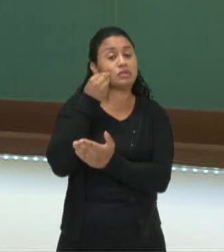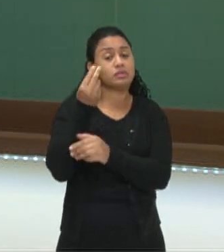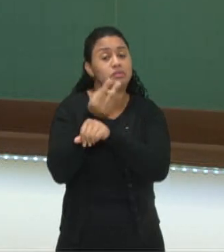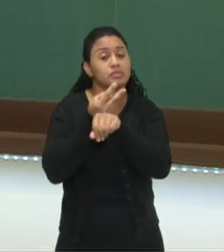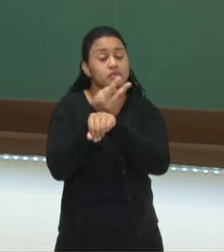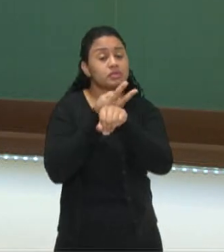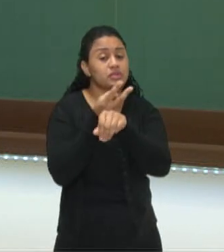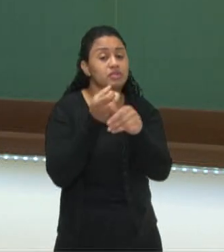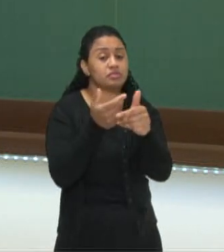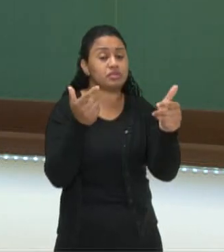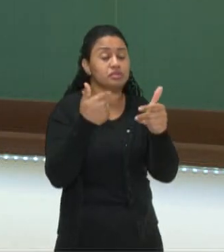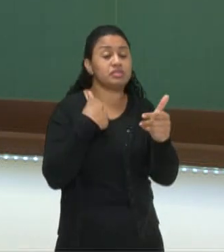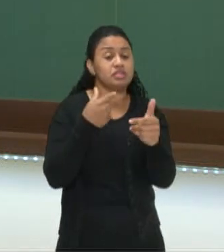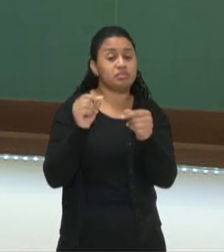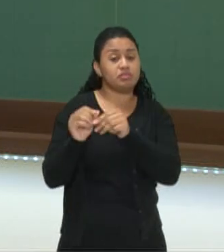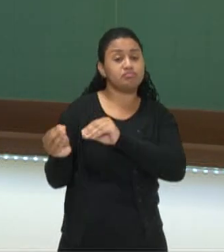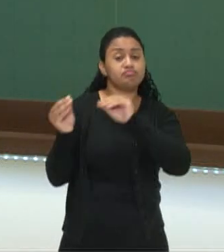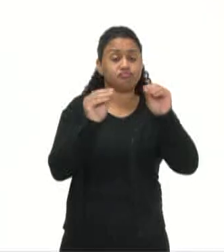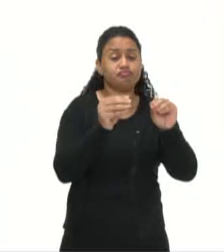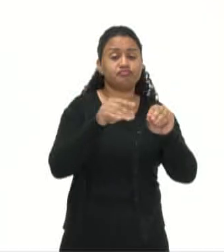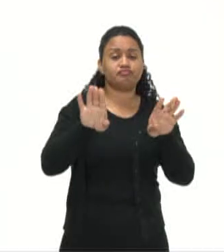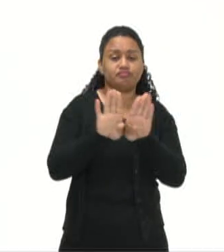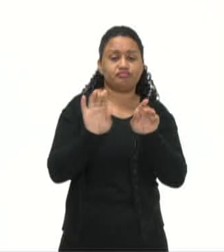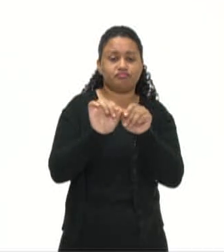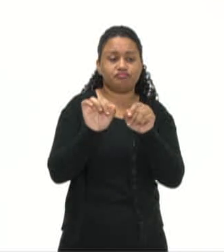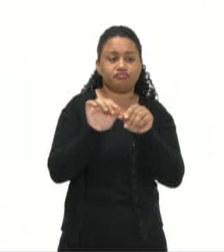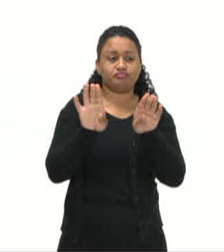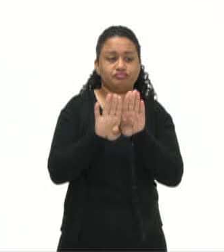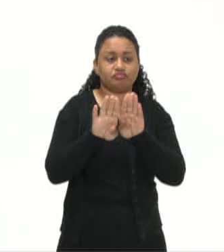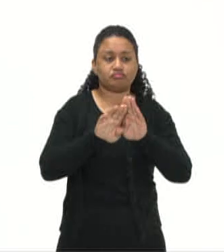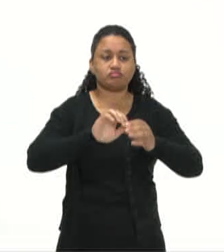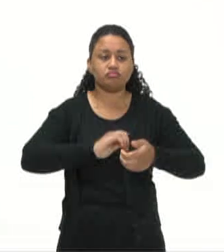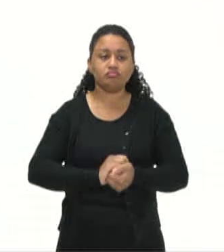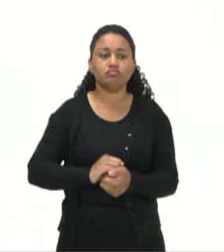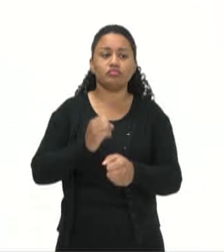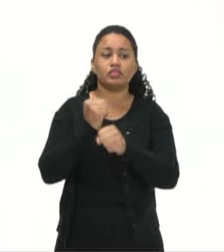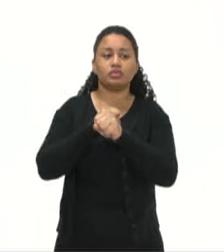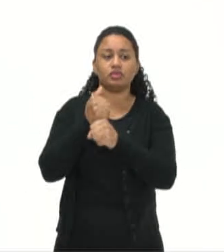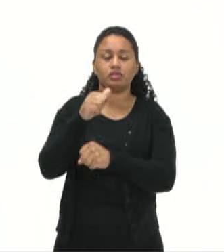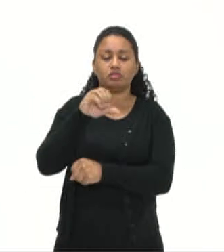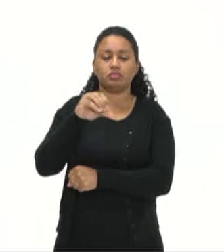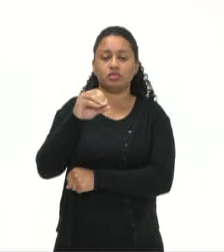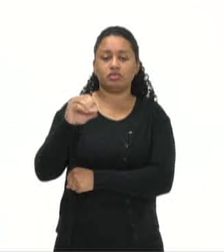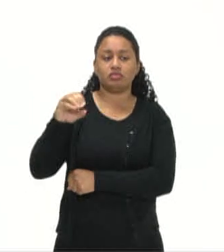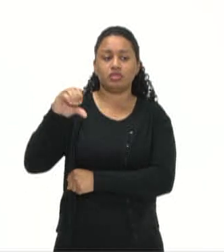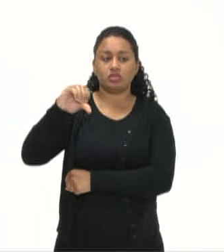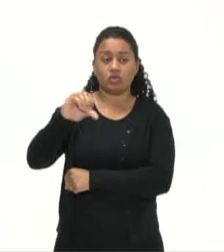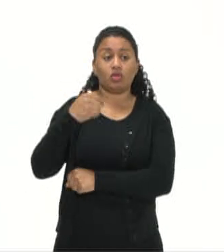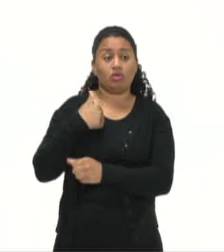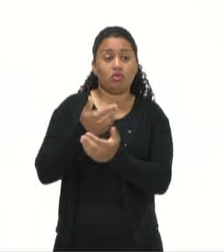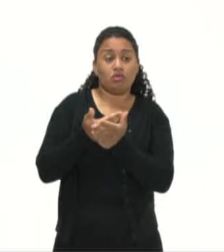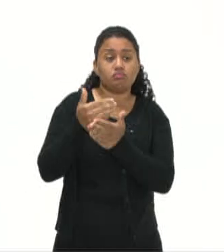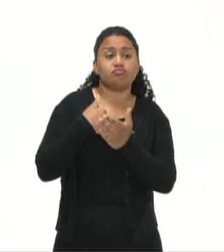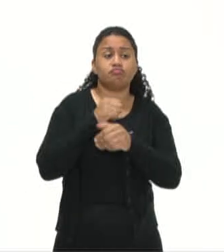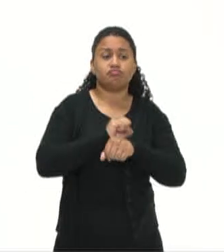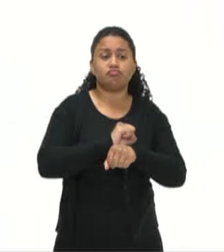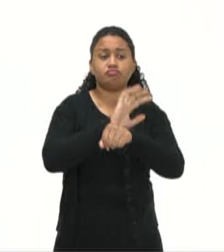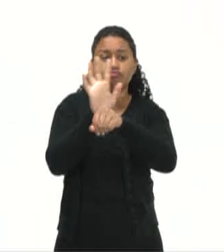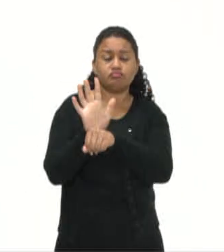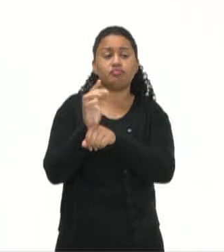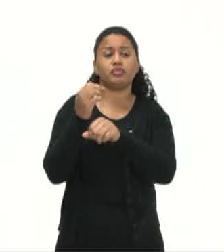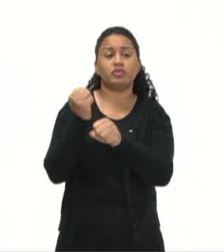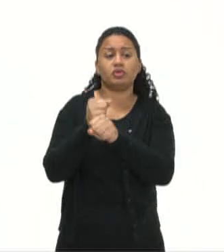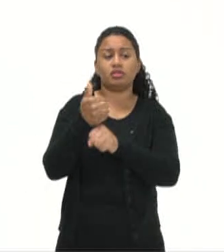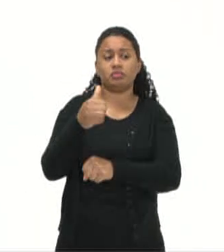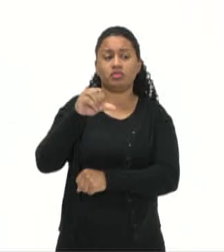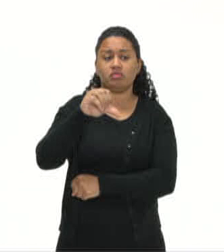coisa para trazer isso. E nós vemos que em 1909 ele faz uma conexão mais forte com a cor e expressão. Em 1910, nessa